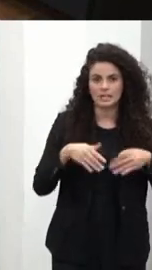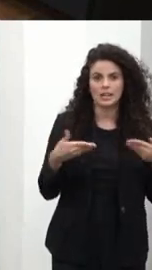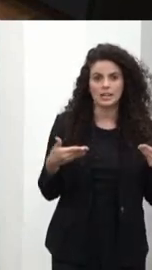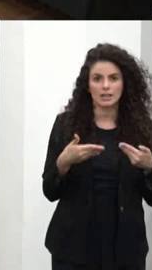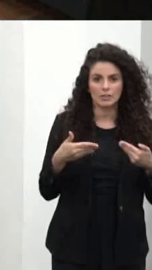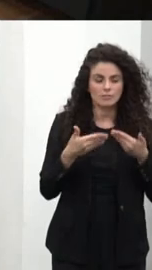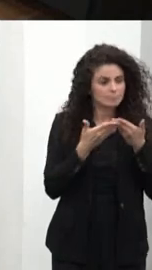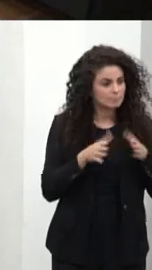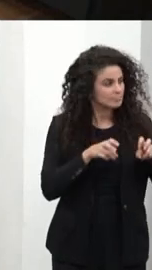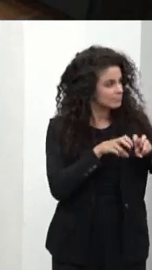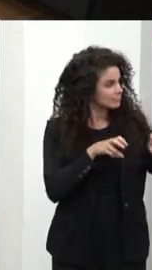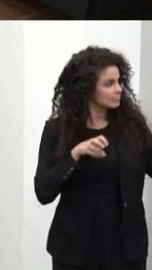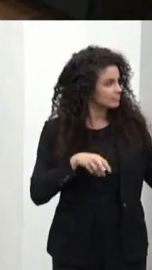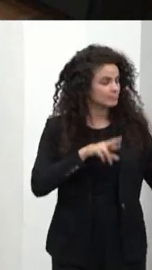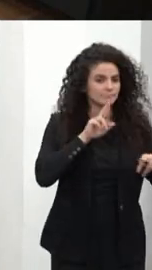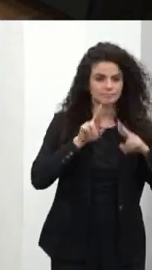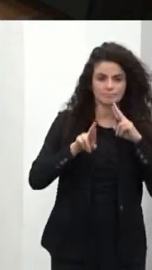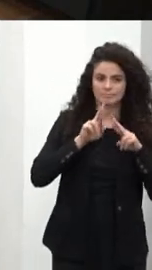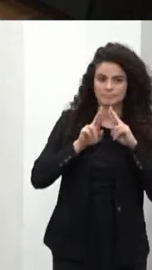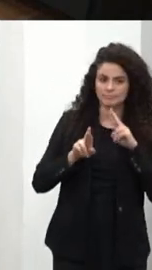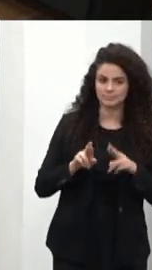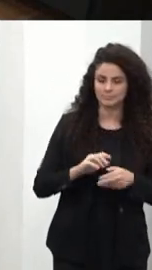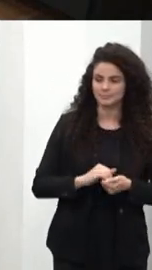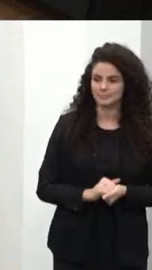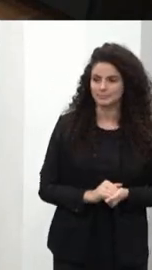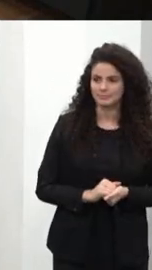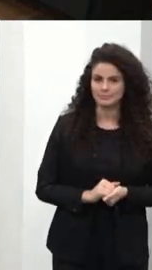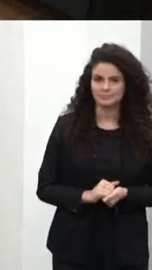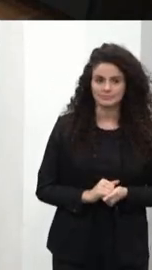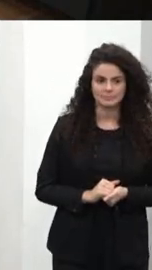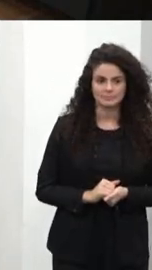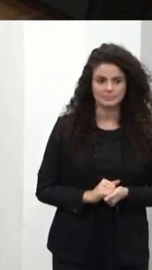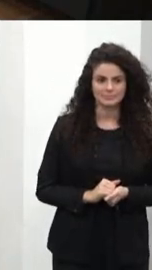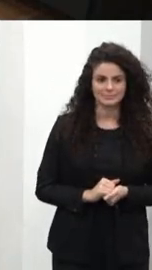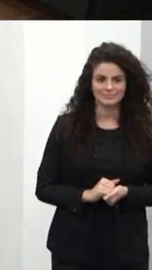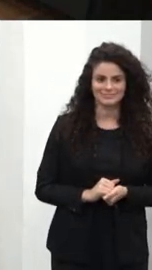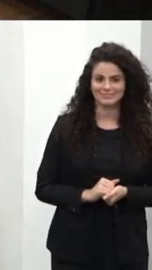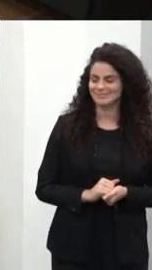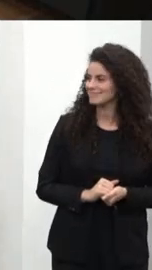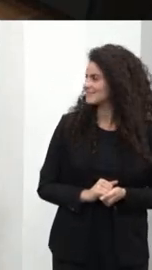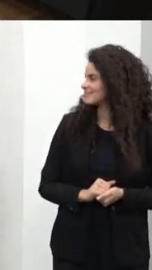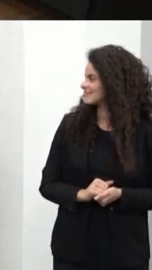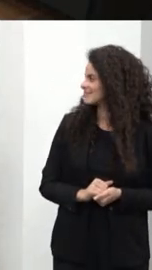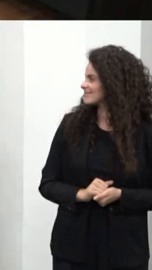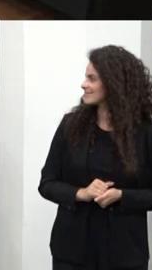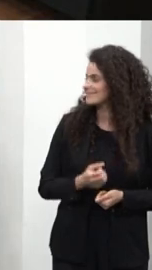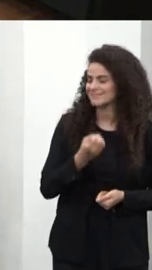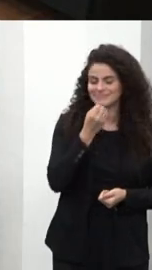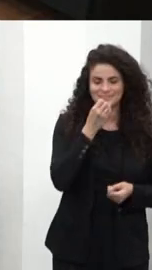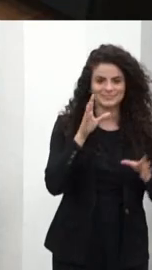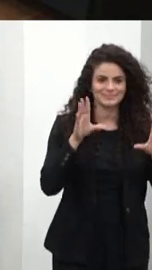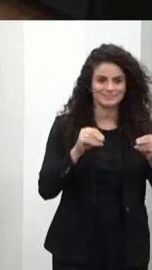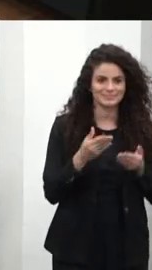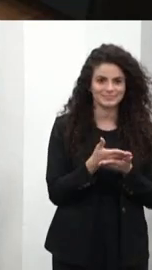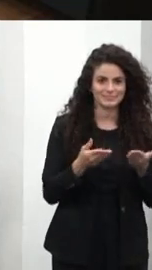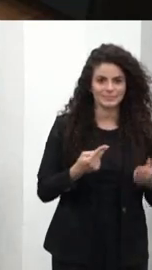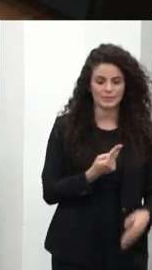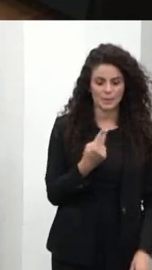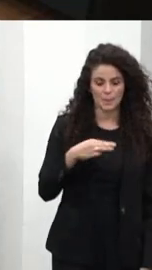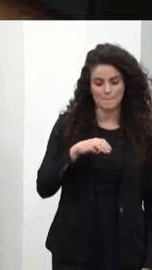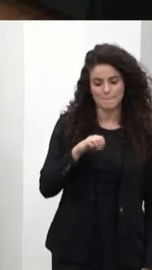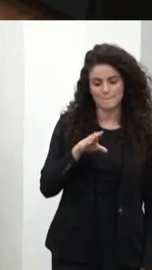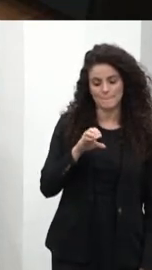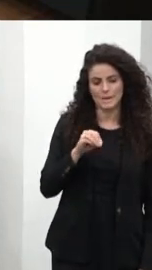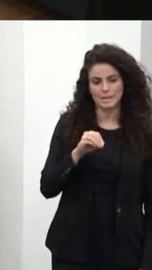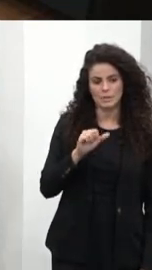para mesa fazer as colocações vai lá Marquinhos Boa noite a todos meu nome é Marco Aurélio Silva